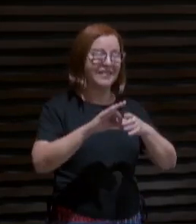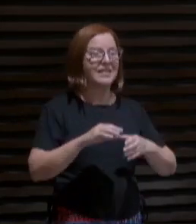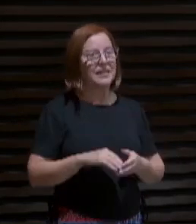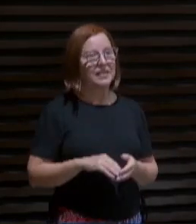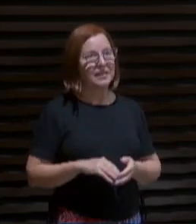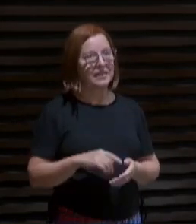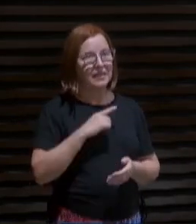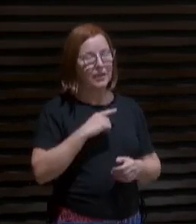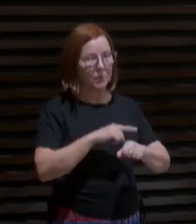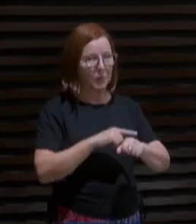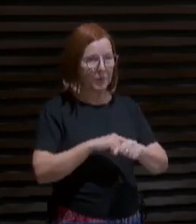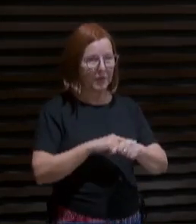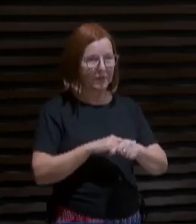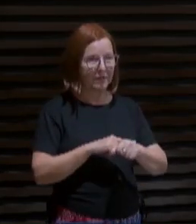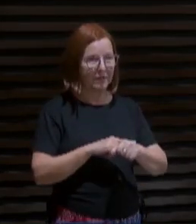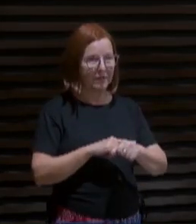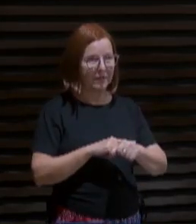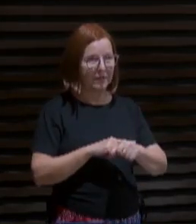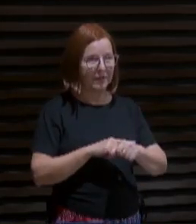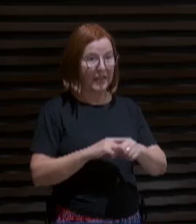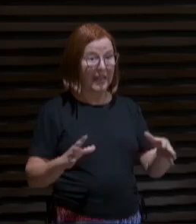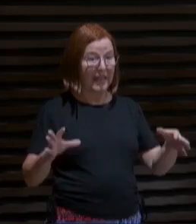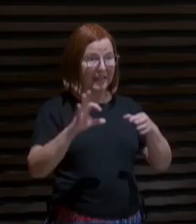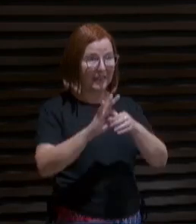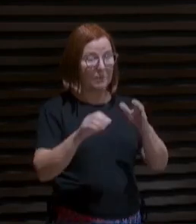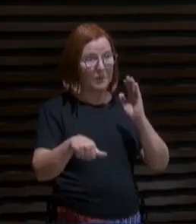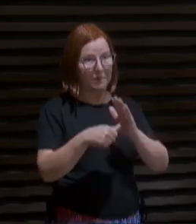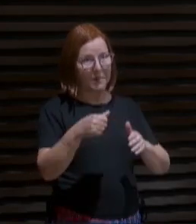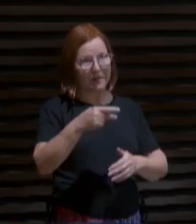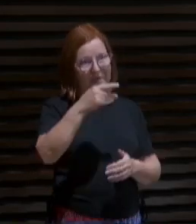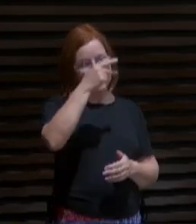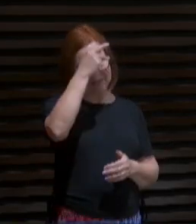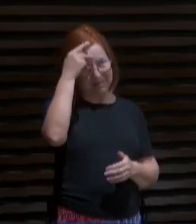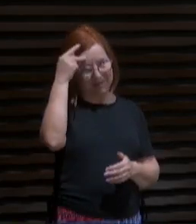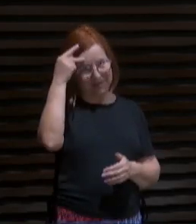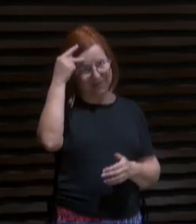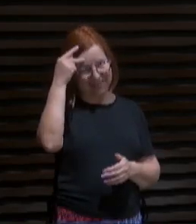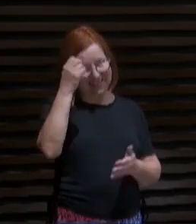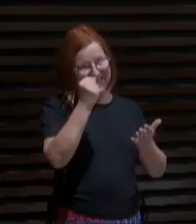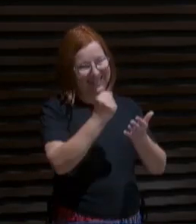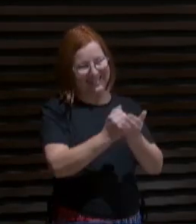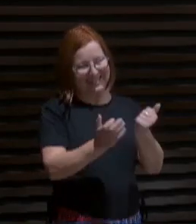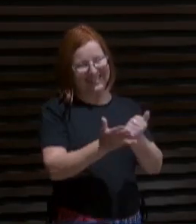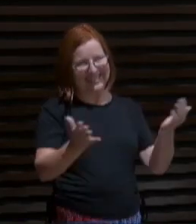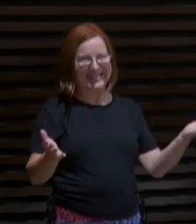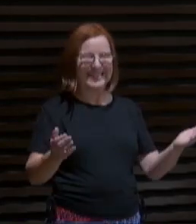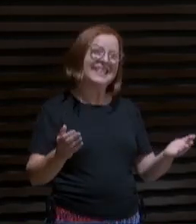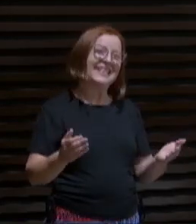um momento em que ele vai restaurar primeiro o homem, lá na cruz do Calvário, onde Jesus